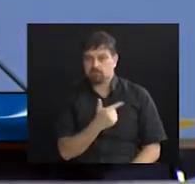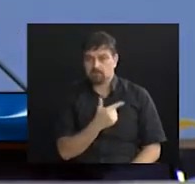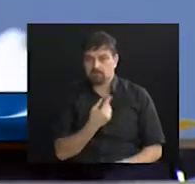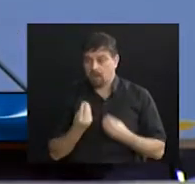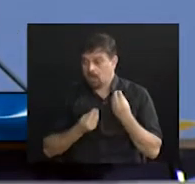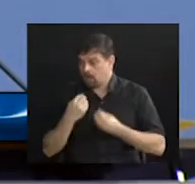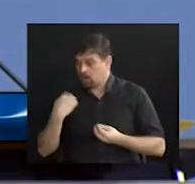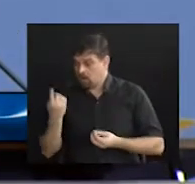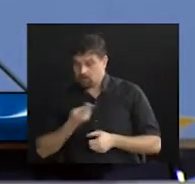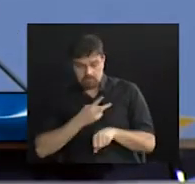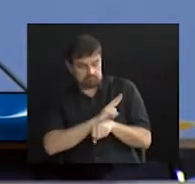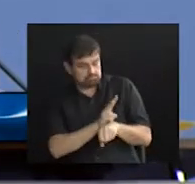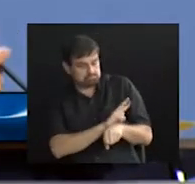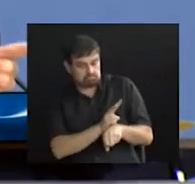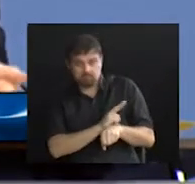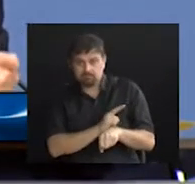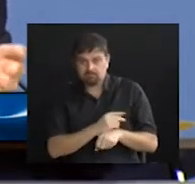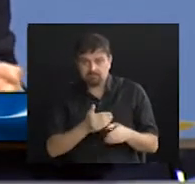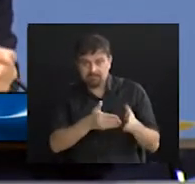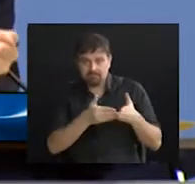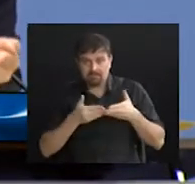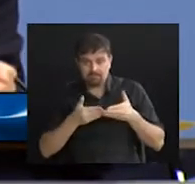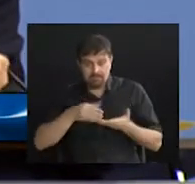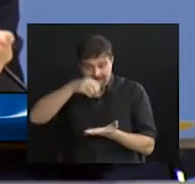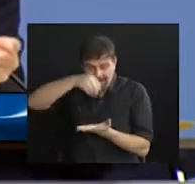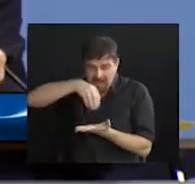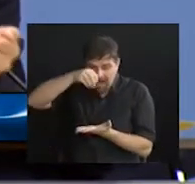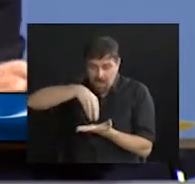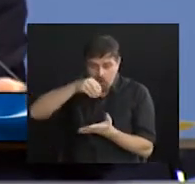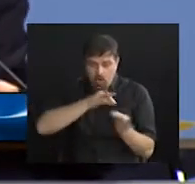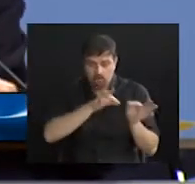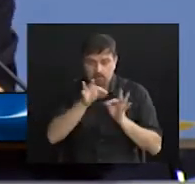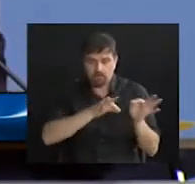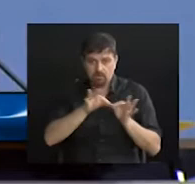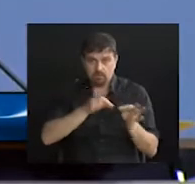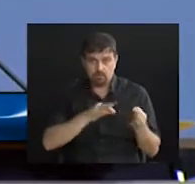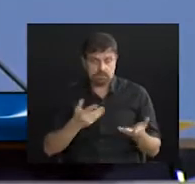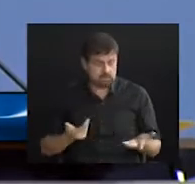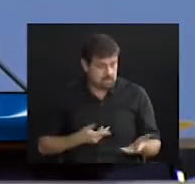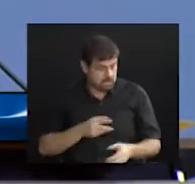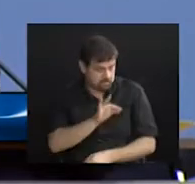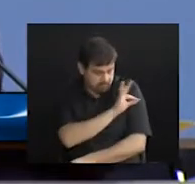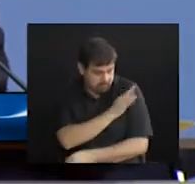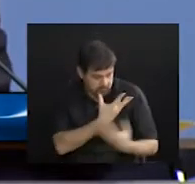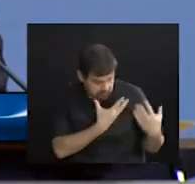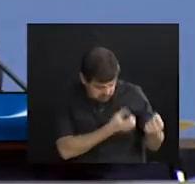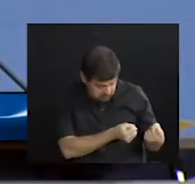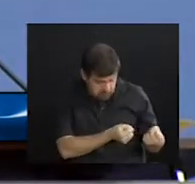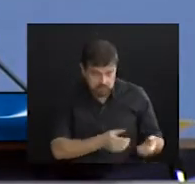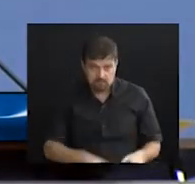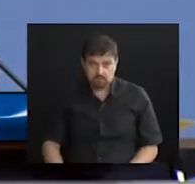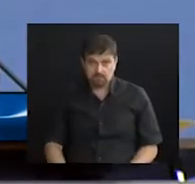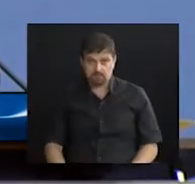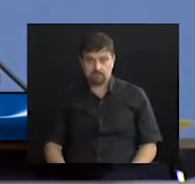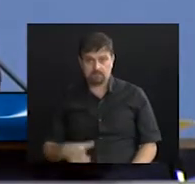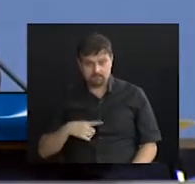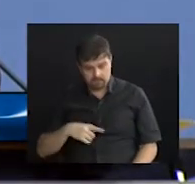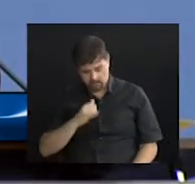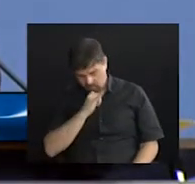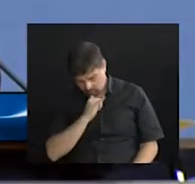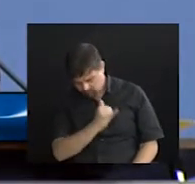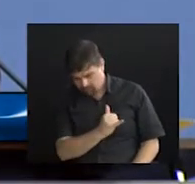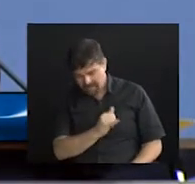gente possa a gente possa eu pedi encaminha cópia do projeto da obra aprovado pela prefeitura e disse aqui